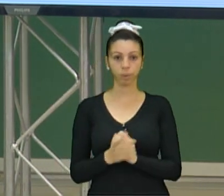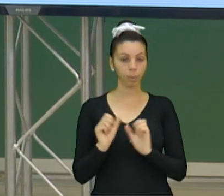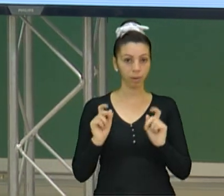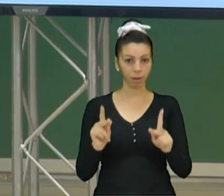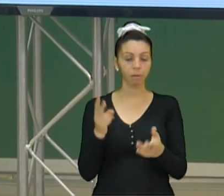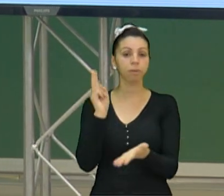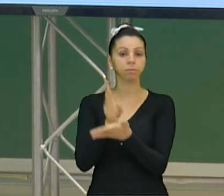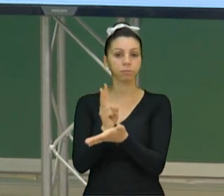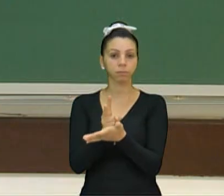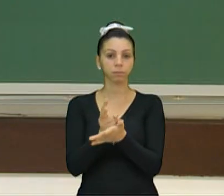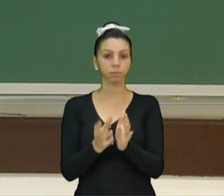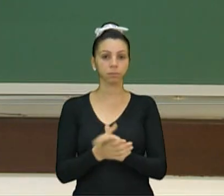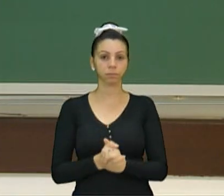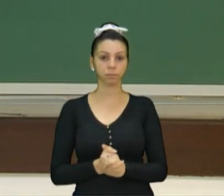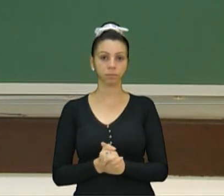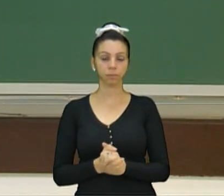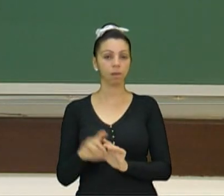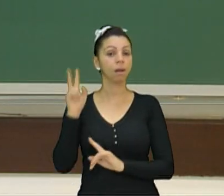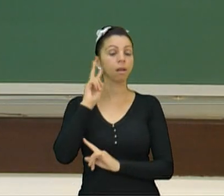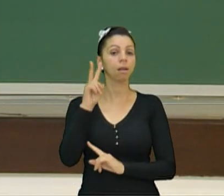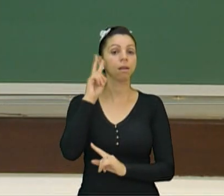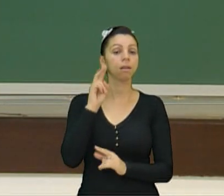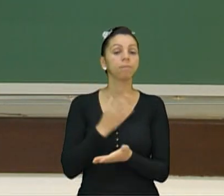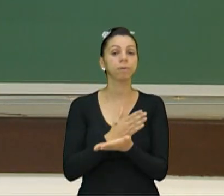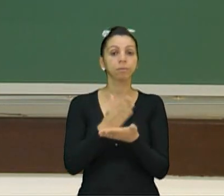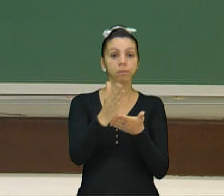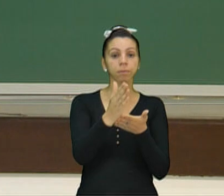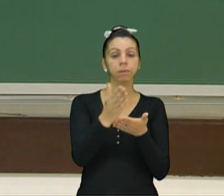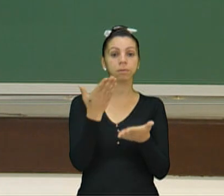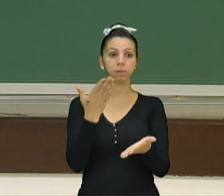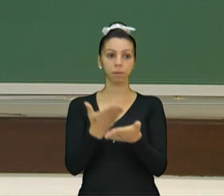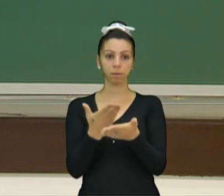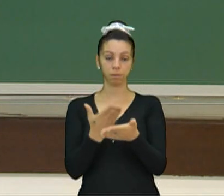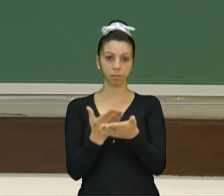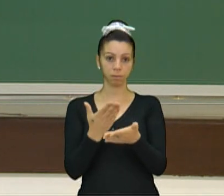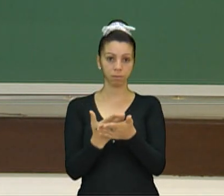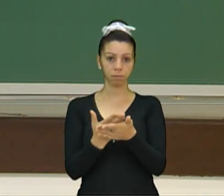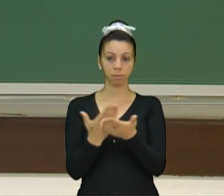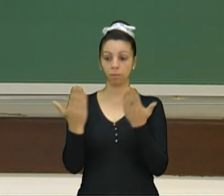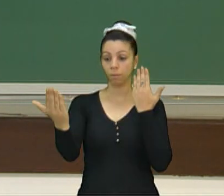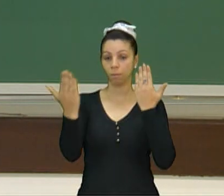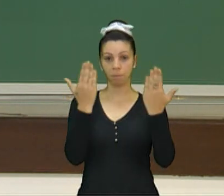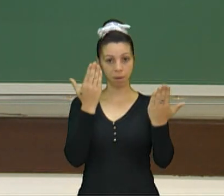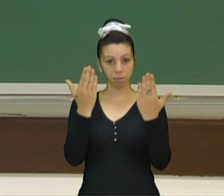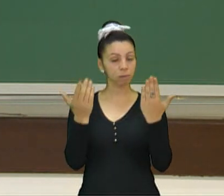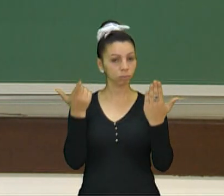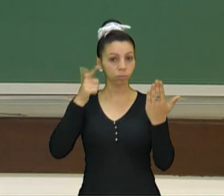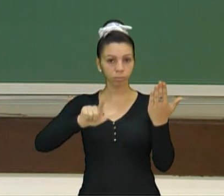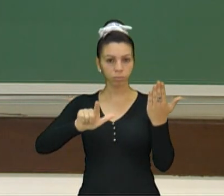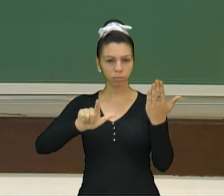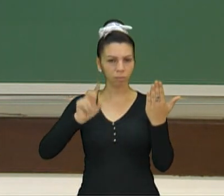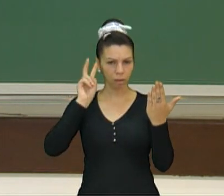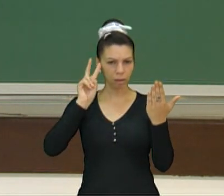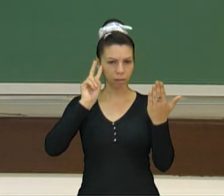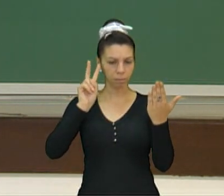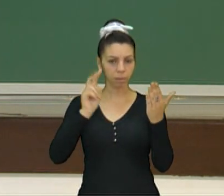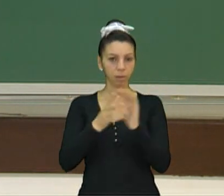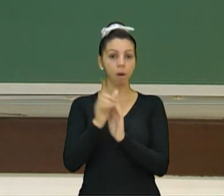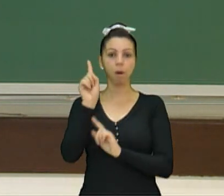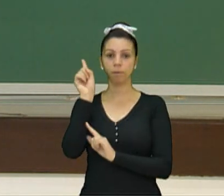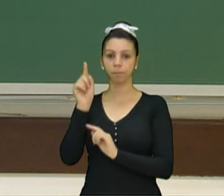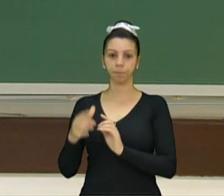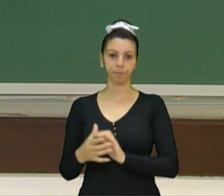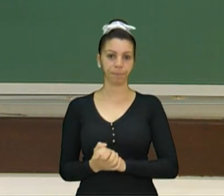vamos seguir aqui. Lembra que no começo da aula, então, a gente falou que a gente ia conversar sobre os comparativos de novo, né? Então, dá uma olhada aqui,